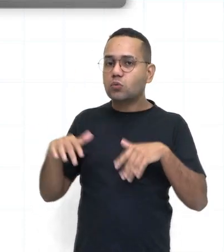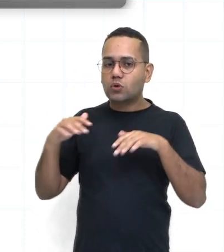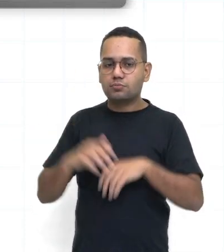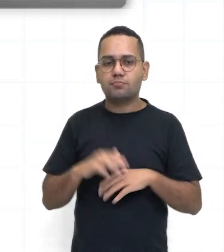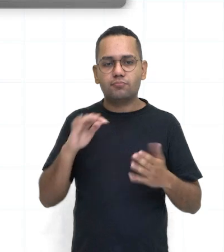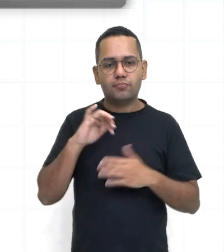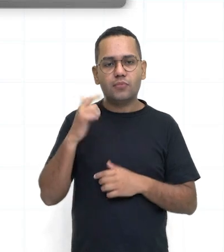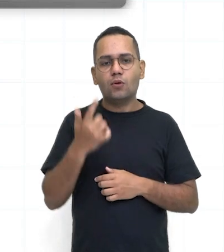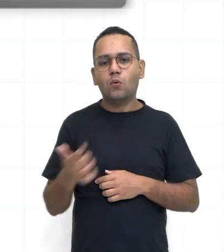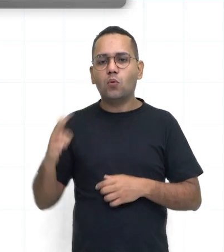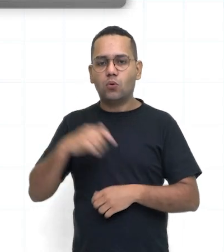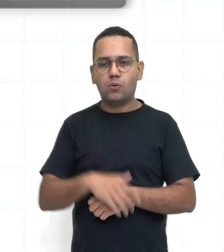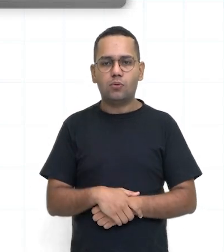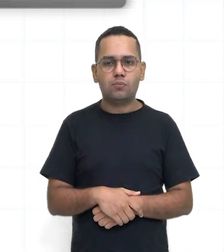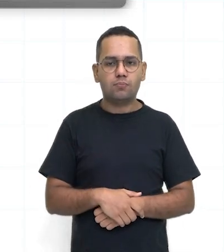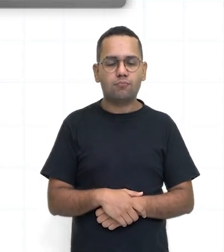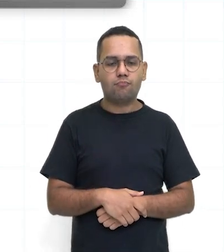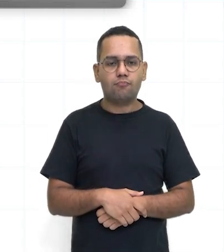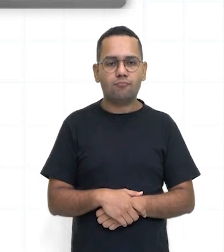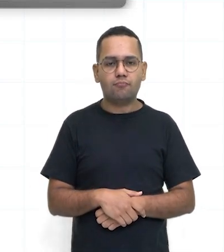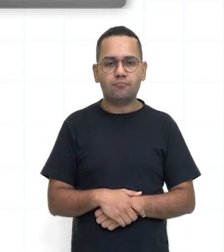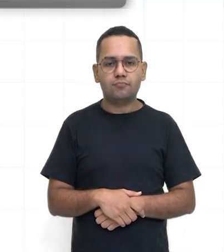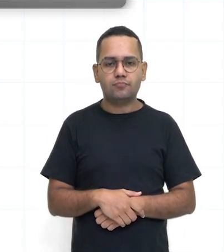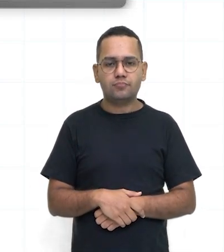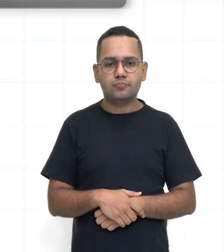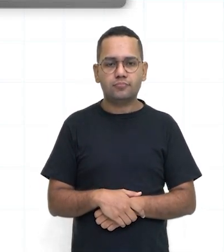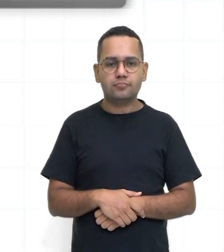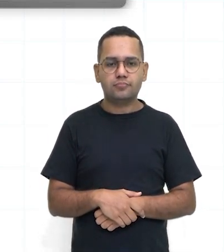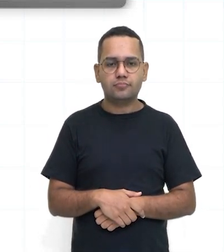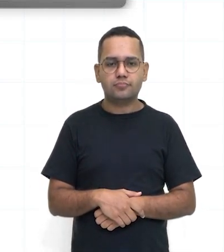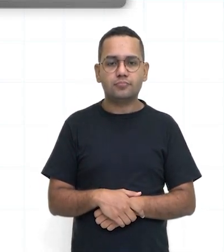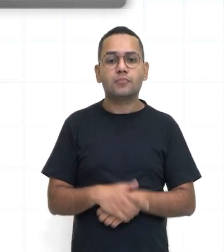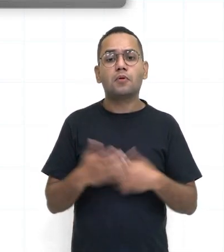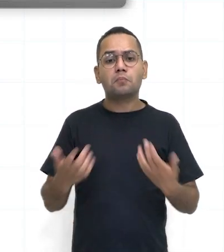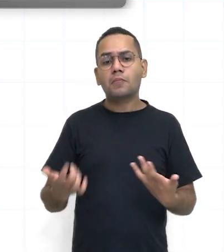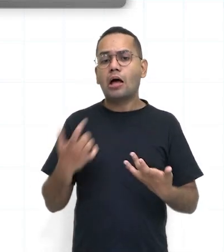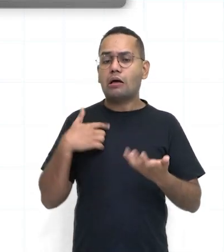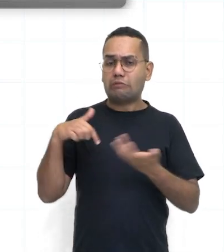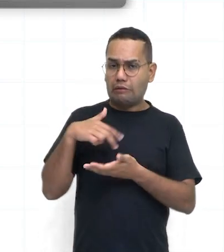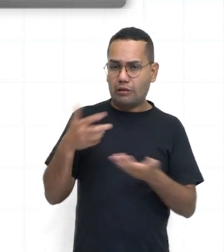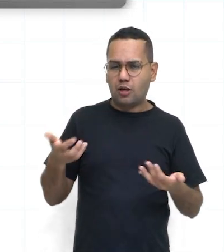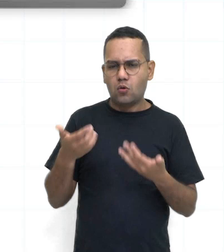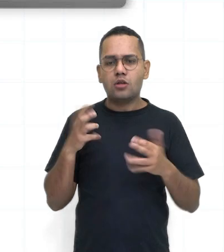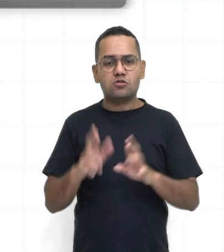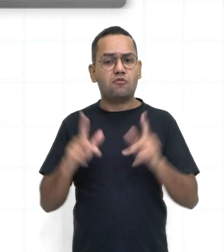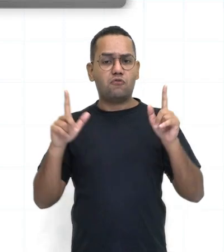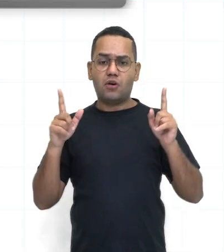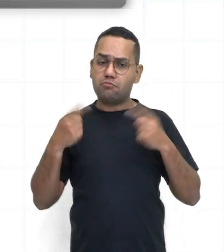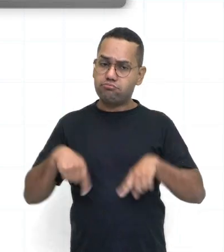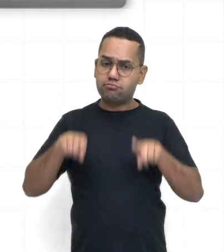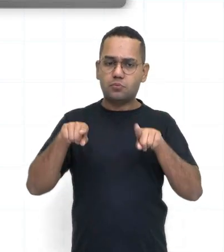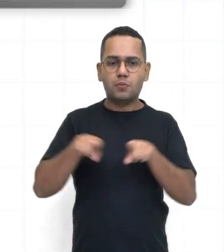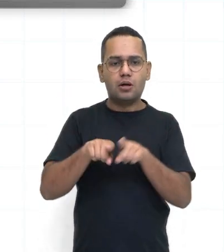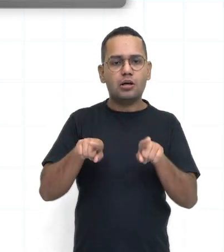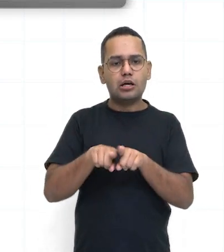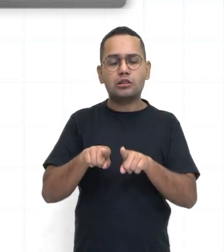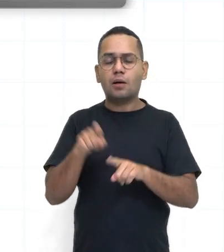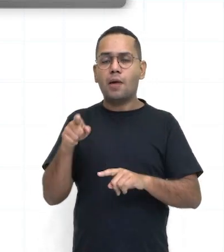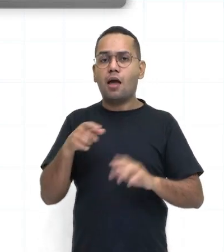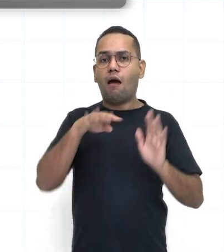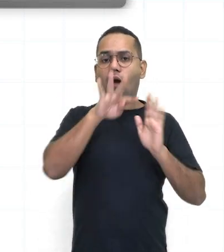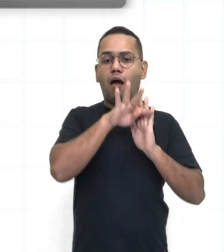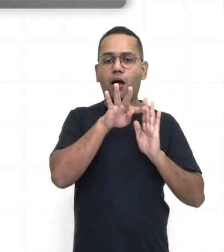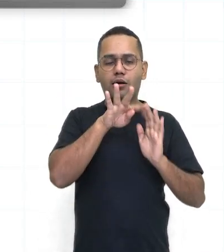de simetria e formalidade. A dança moderna desafia a simetria e o formalismo do balé, adotando